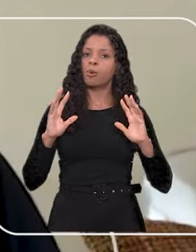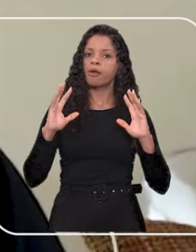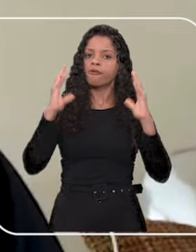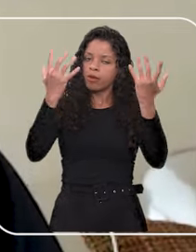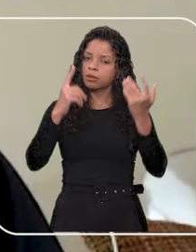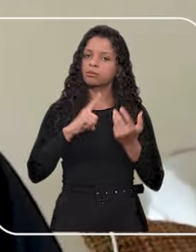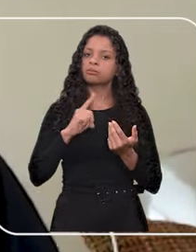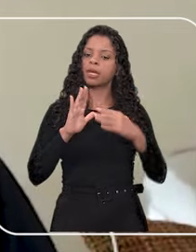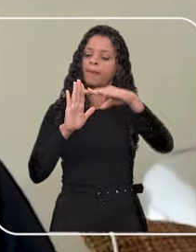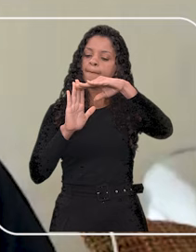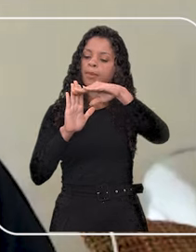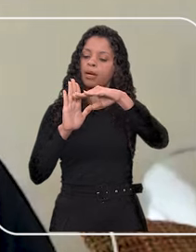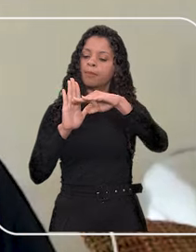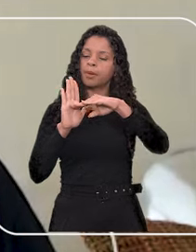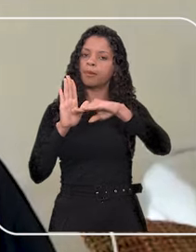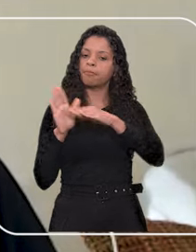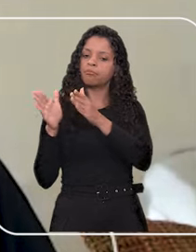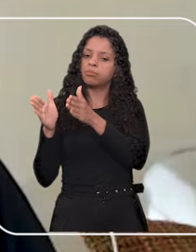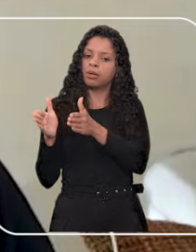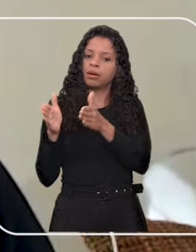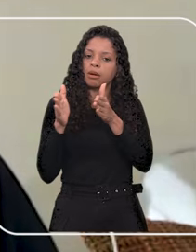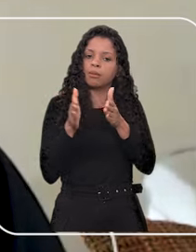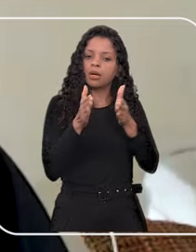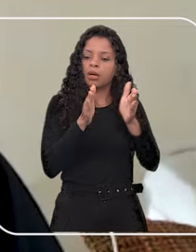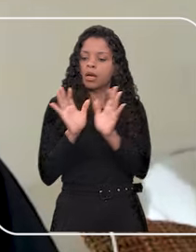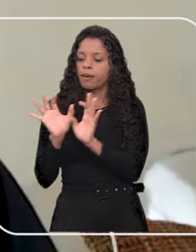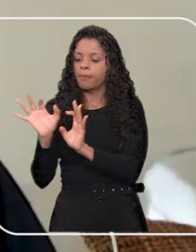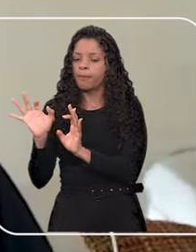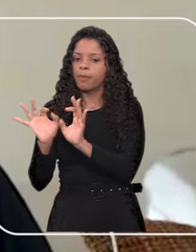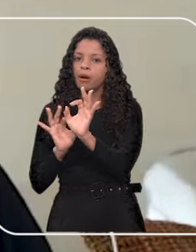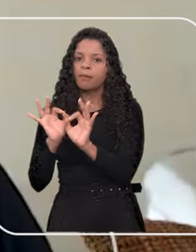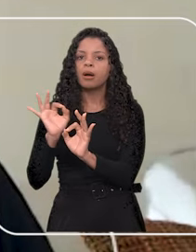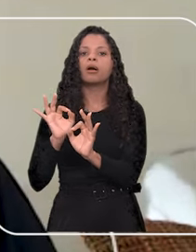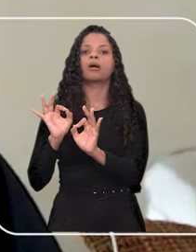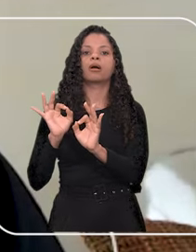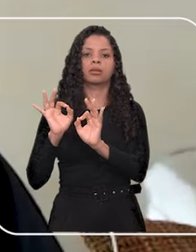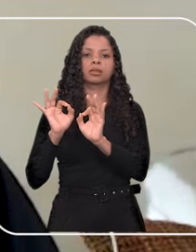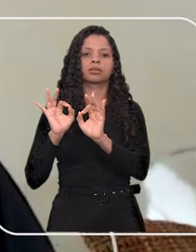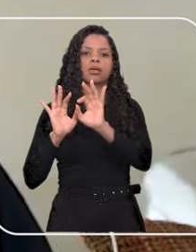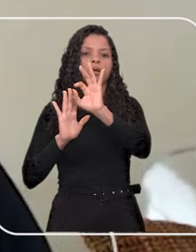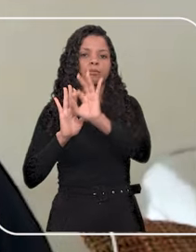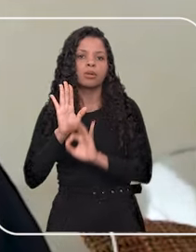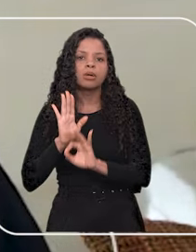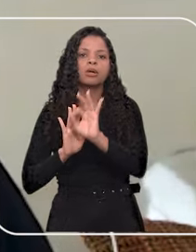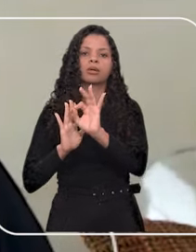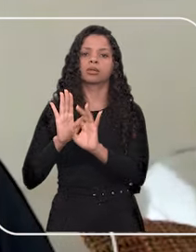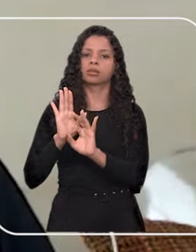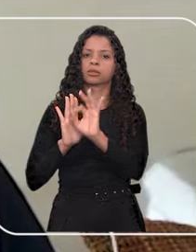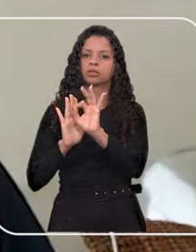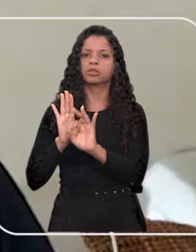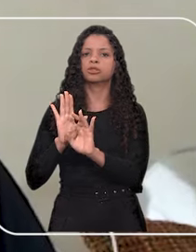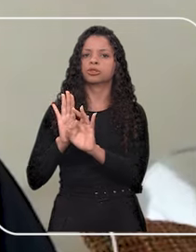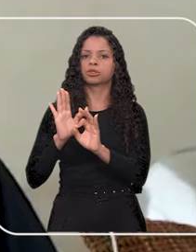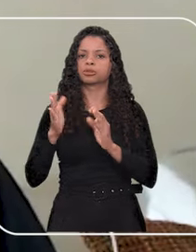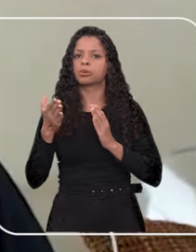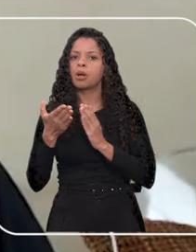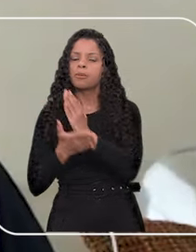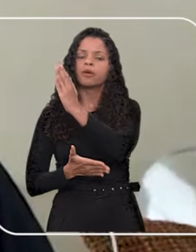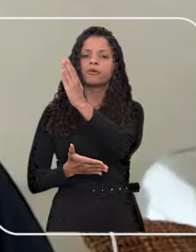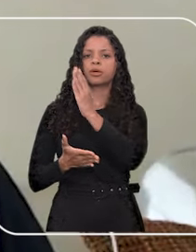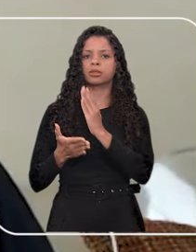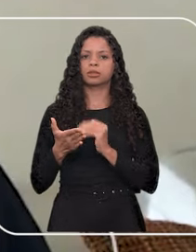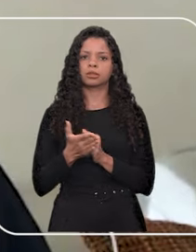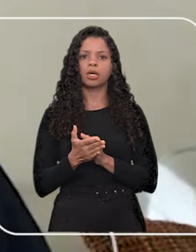diversas etapas Desde da da Concepção aprovação ATRS de patrocínio para poder ajudar